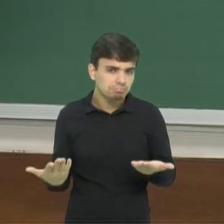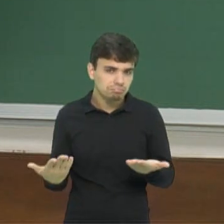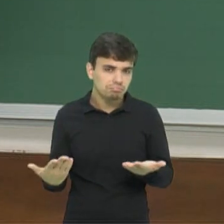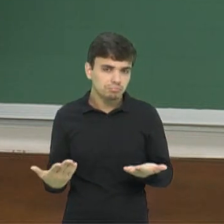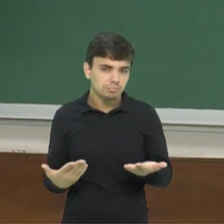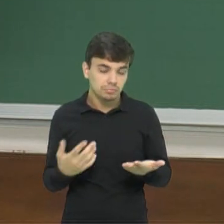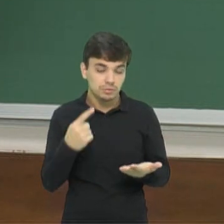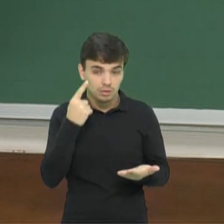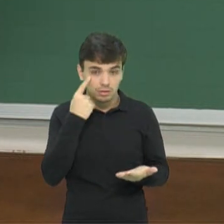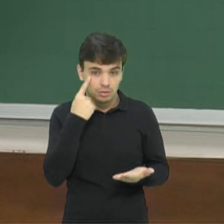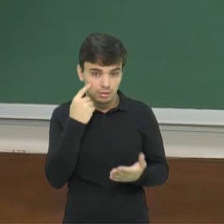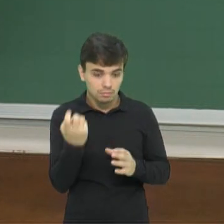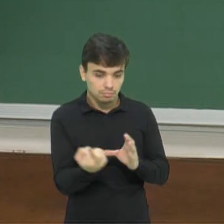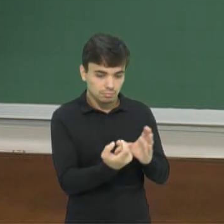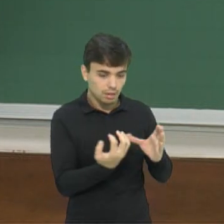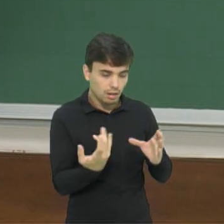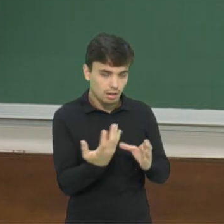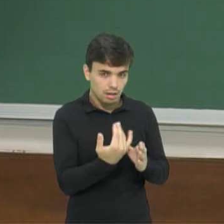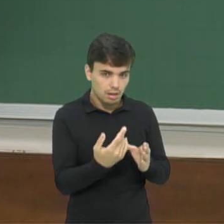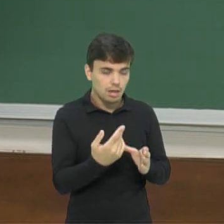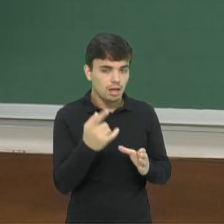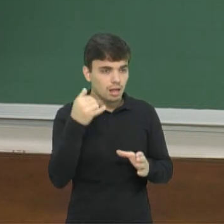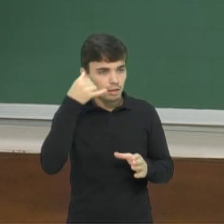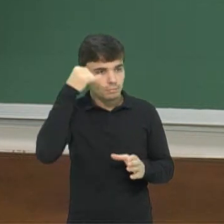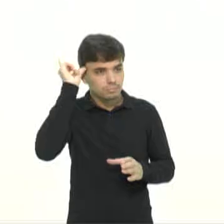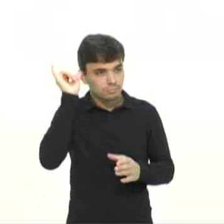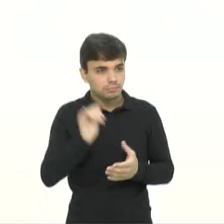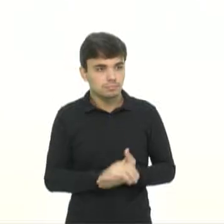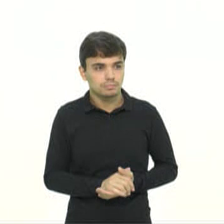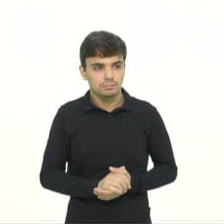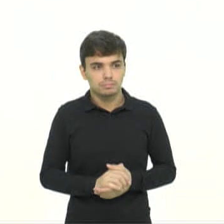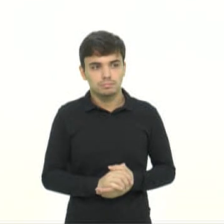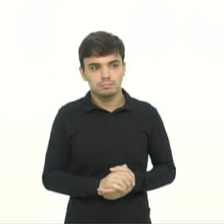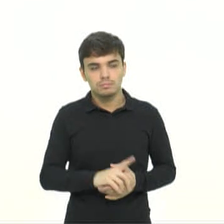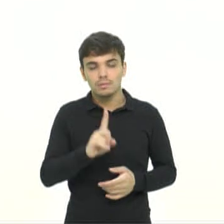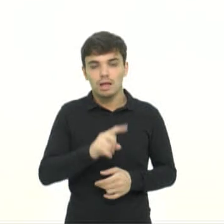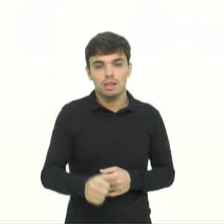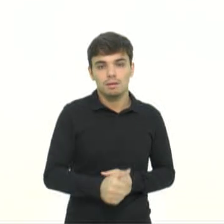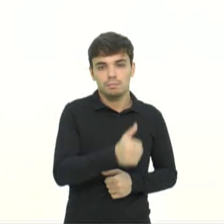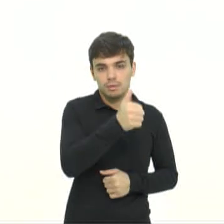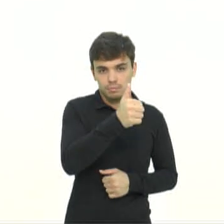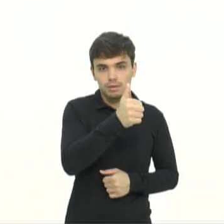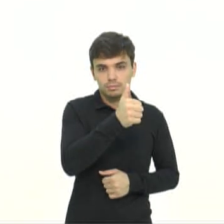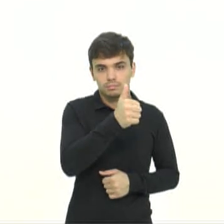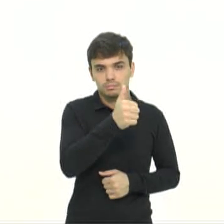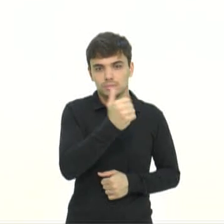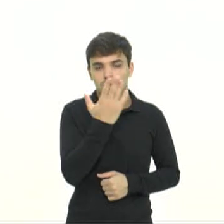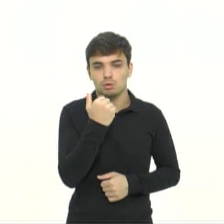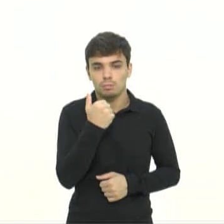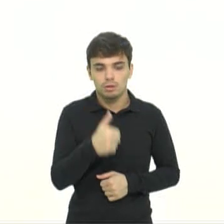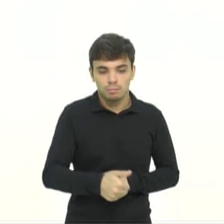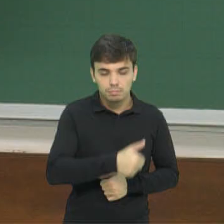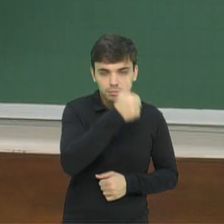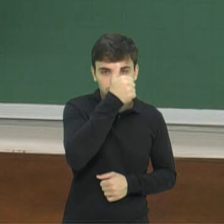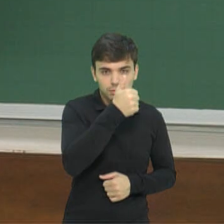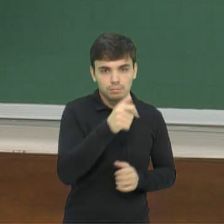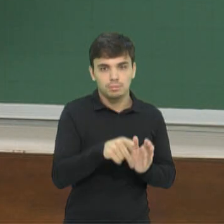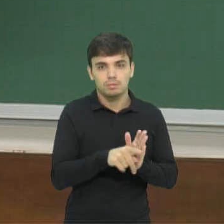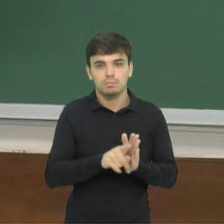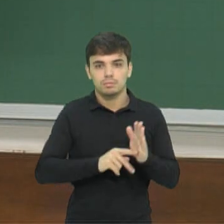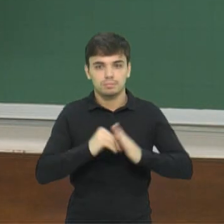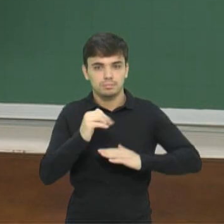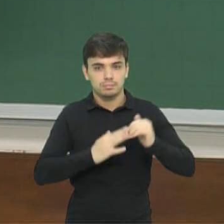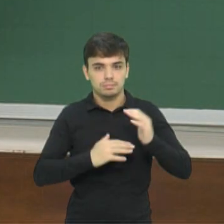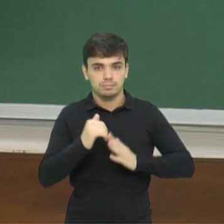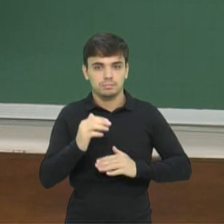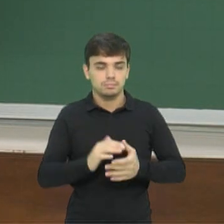animal herbívoro, tá comendo pasto. Se ela é um herbívoro, ela é o quê? Consumidora primária. Consumidor primário come então o produtor, no caso